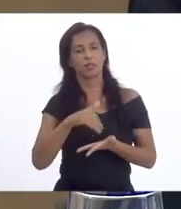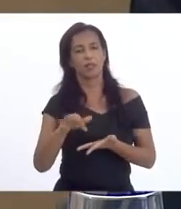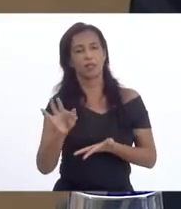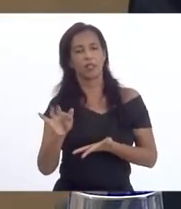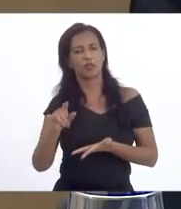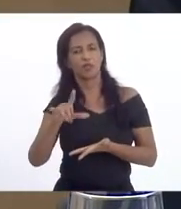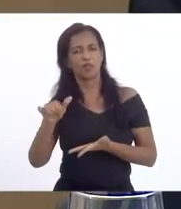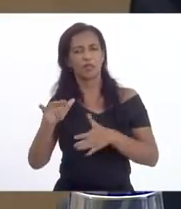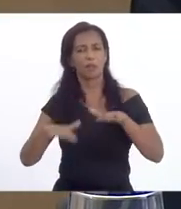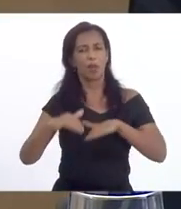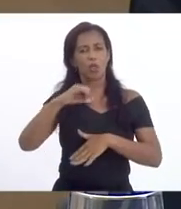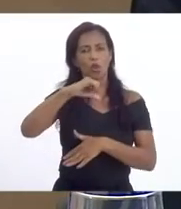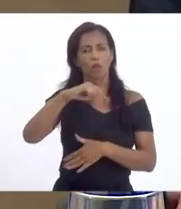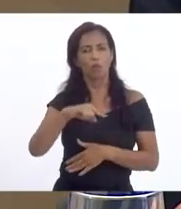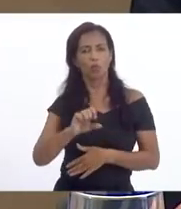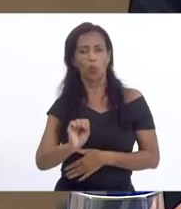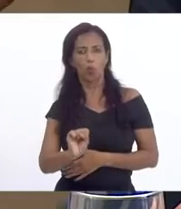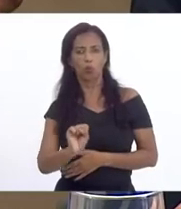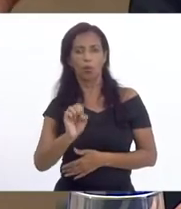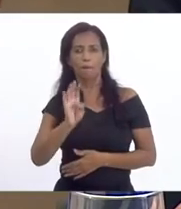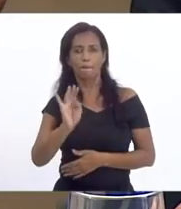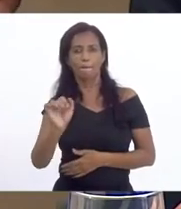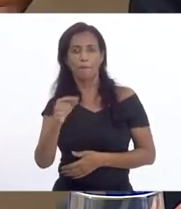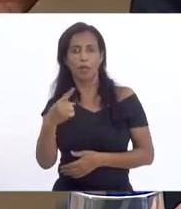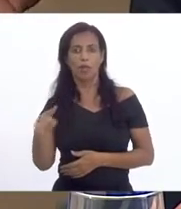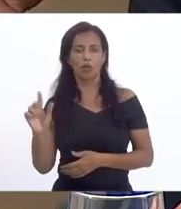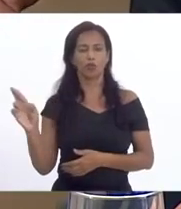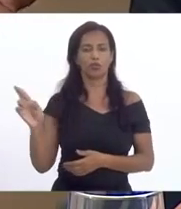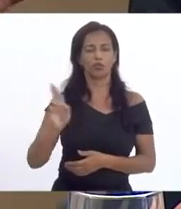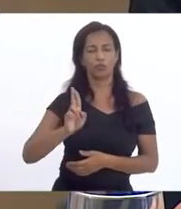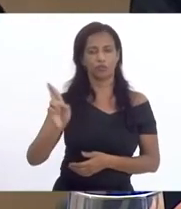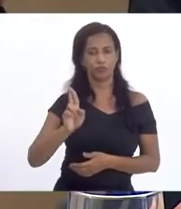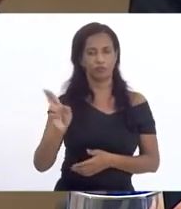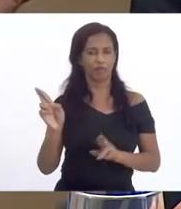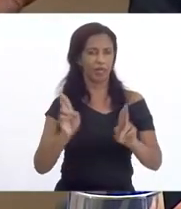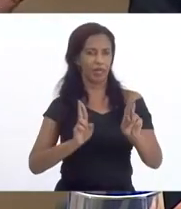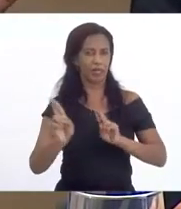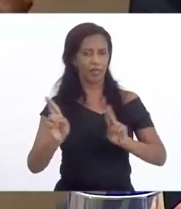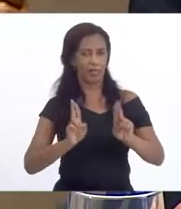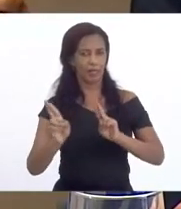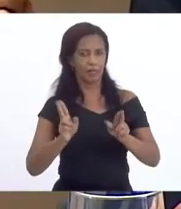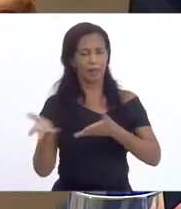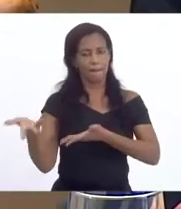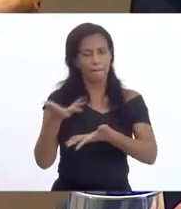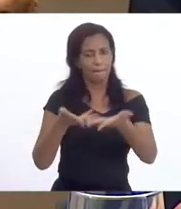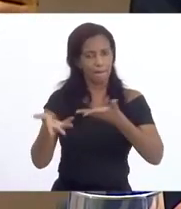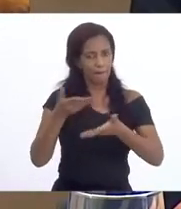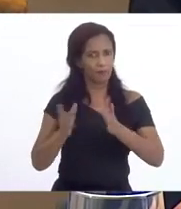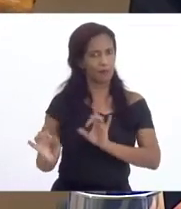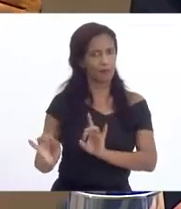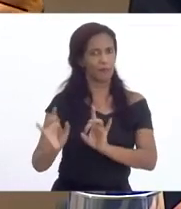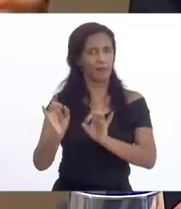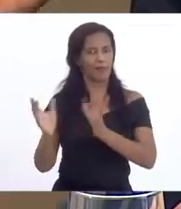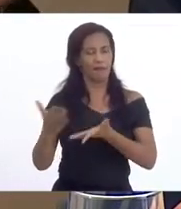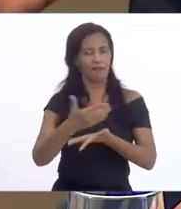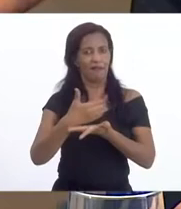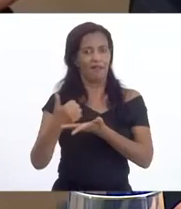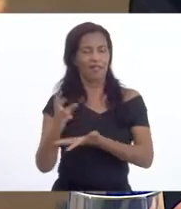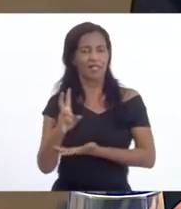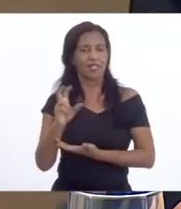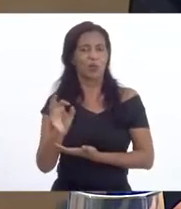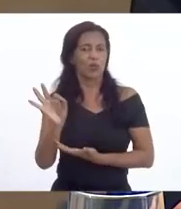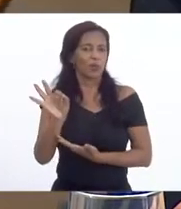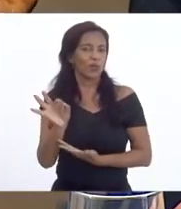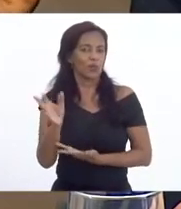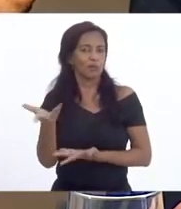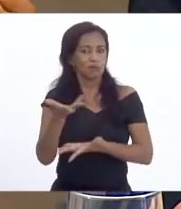mínimo 9,8 bilhões de reais em relação à participação especial para recuperar. E 50% desses